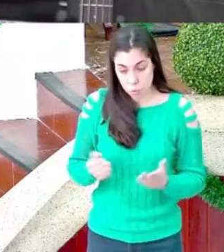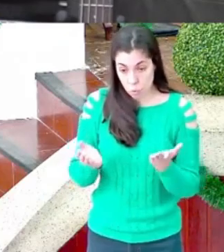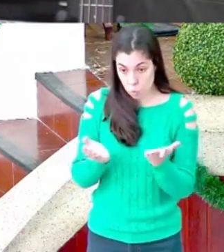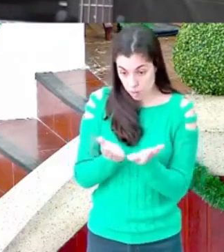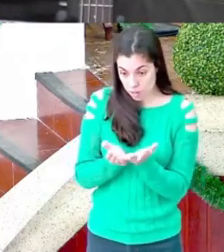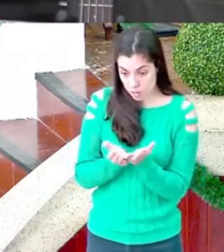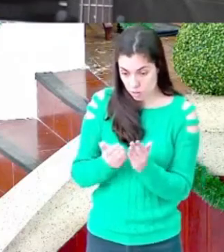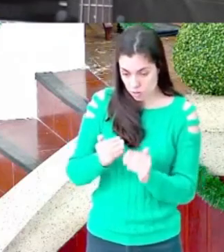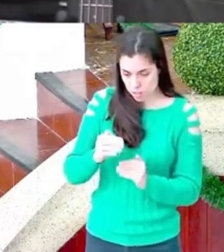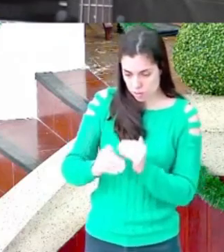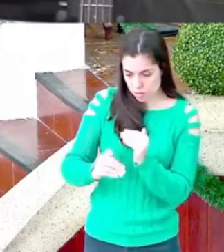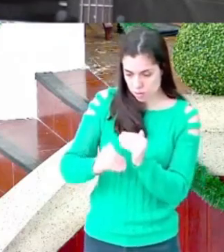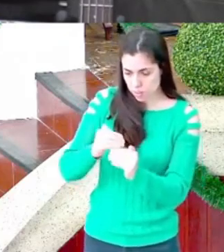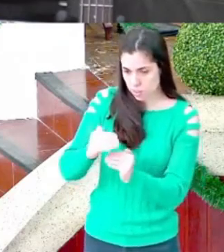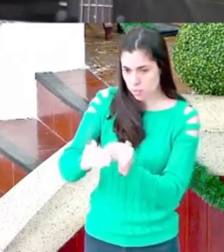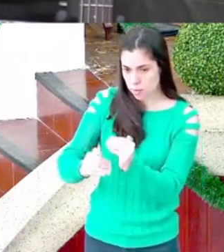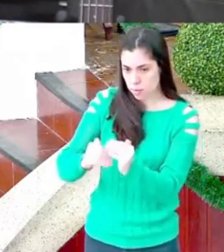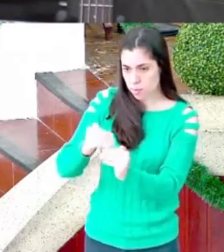plenamente.